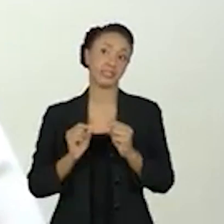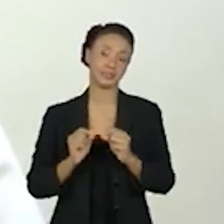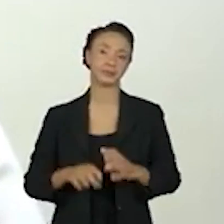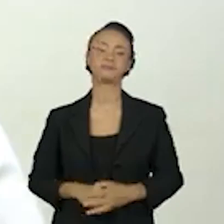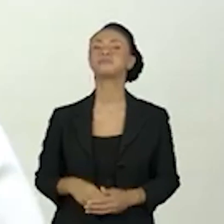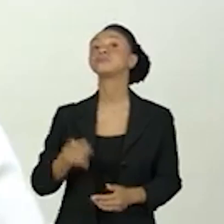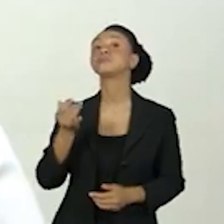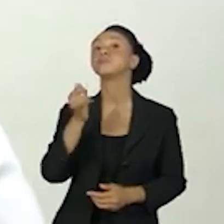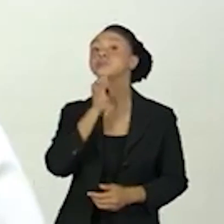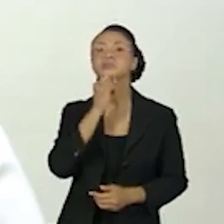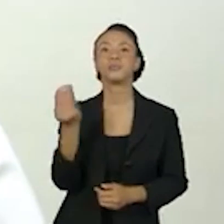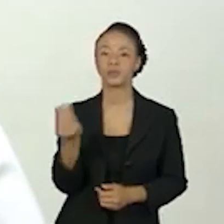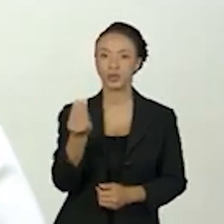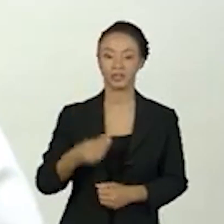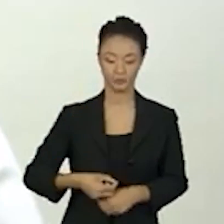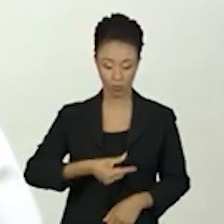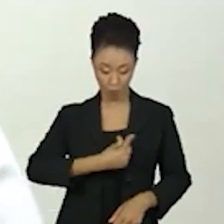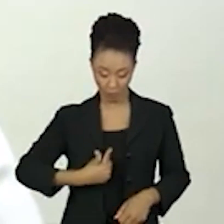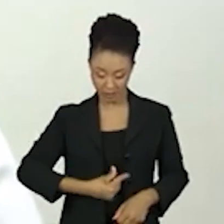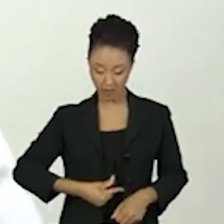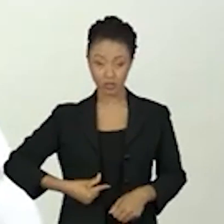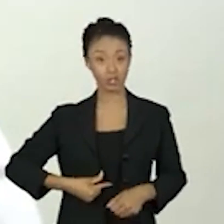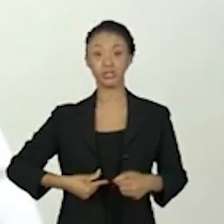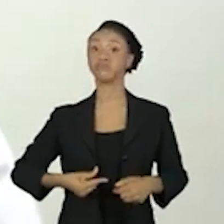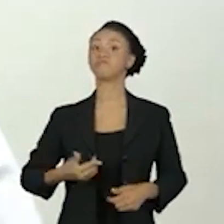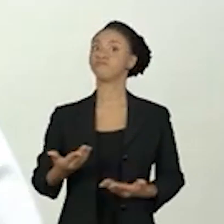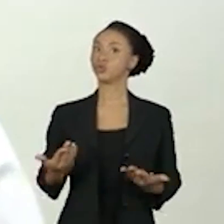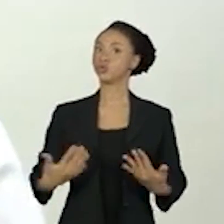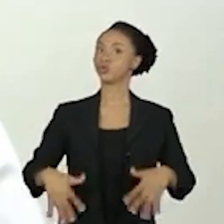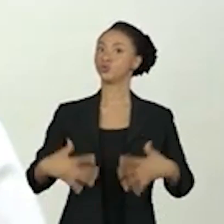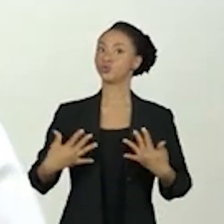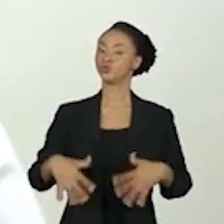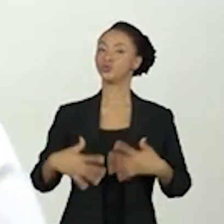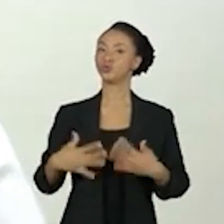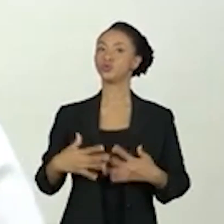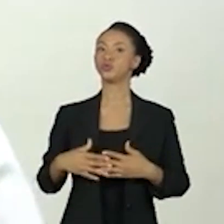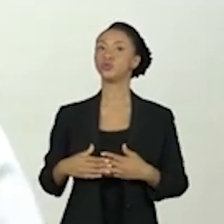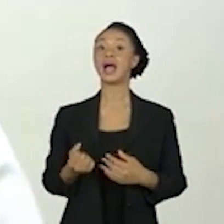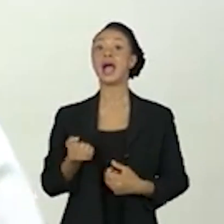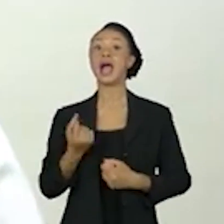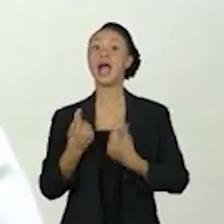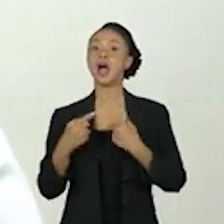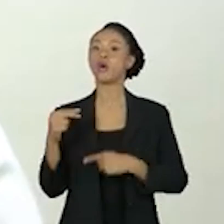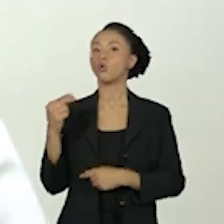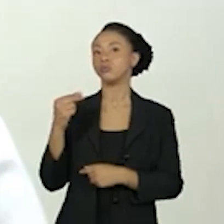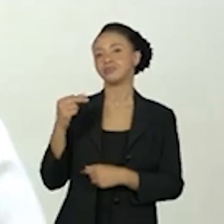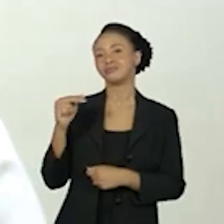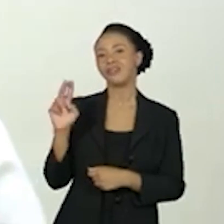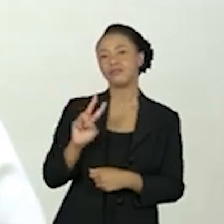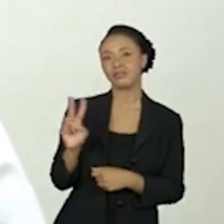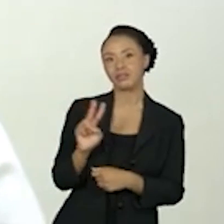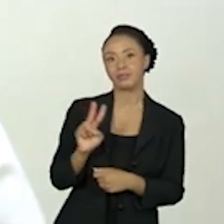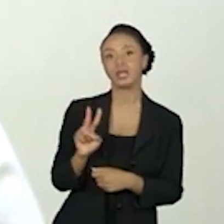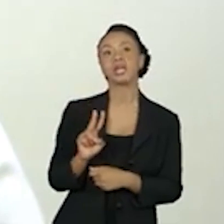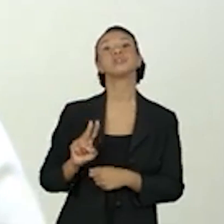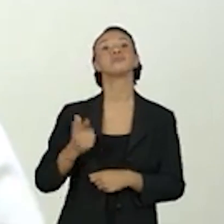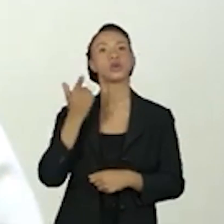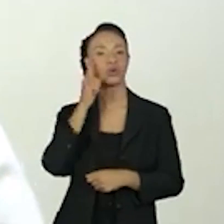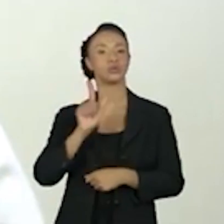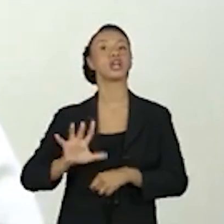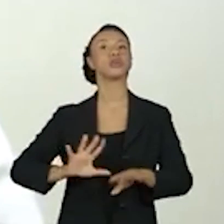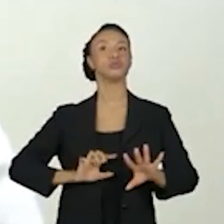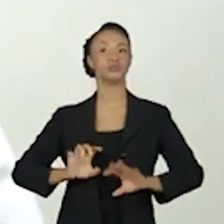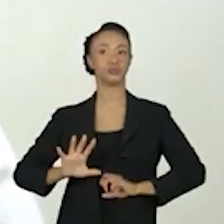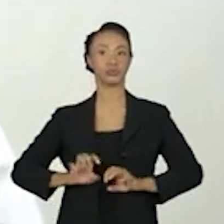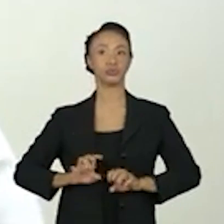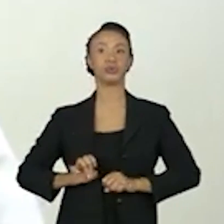intestino é uma base para o nosso corpo, uma base onde alguns nutrientes são absorvidos e alguns nutrientes ali,